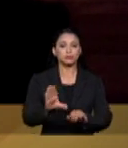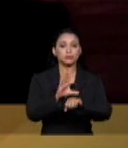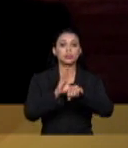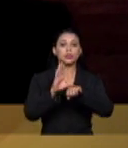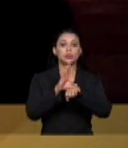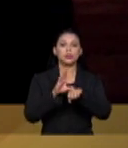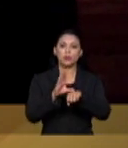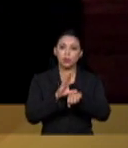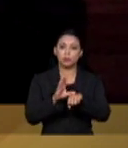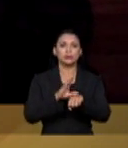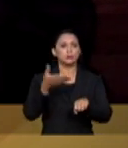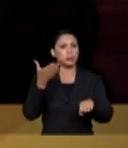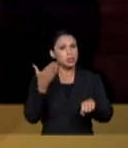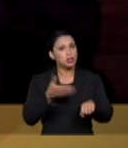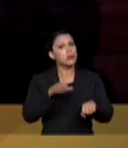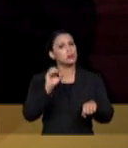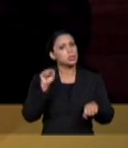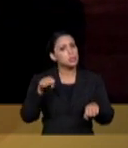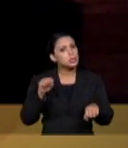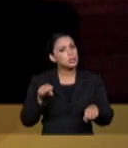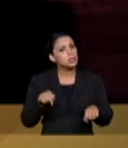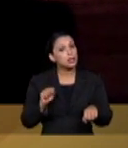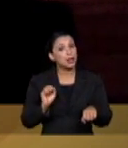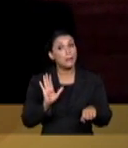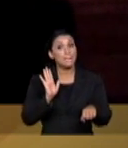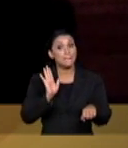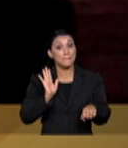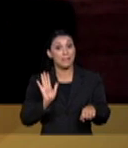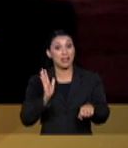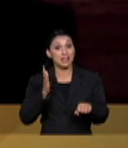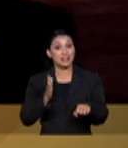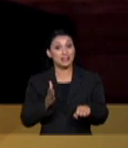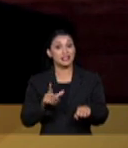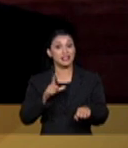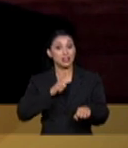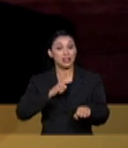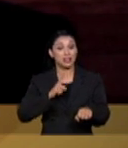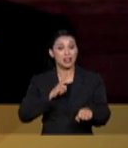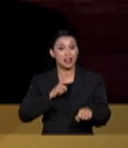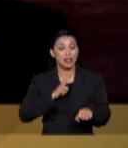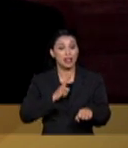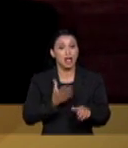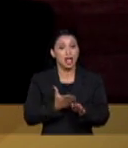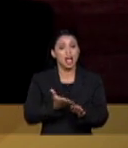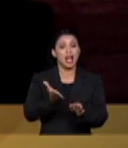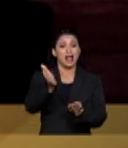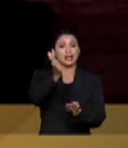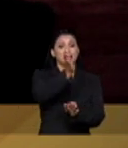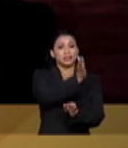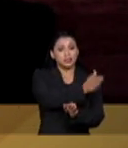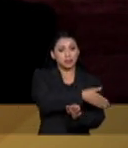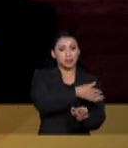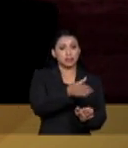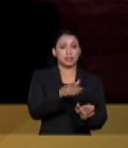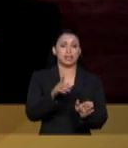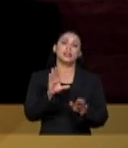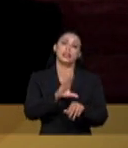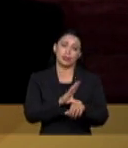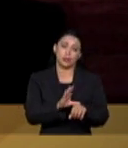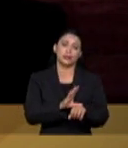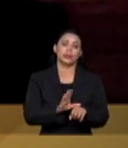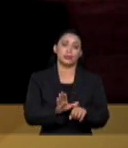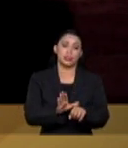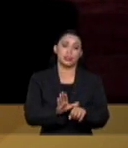constituição mais preexistem à promulgação da Constituição